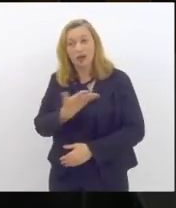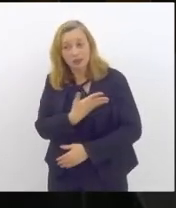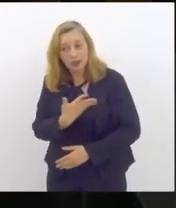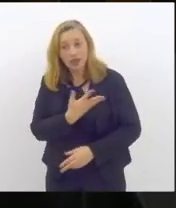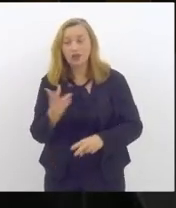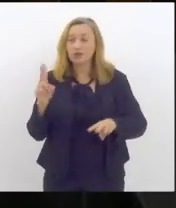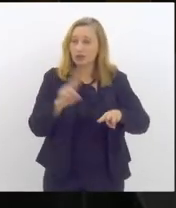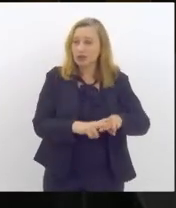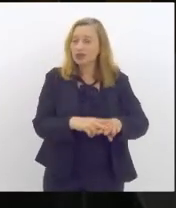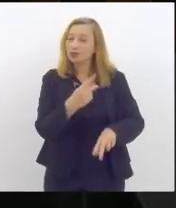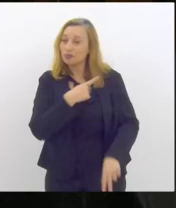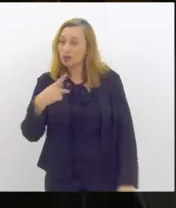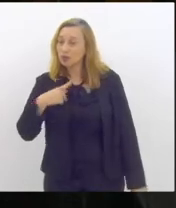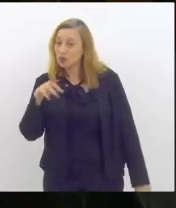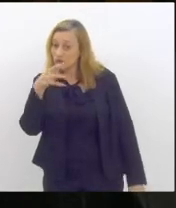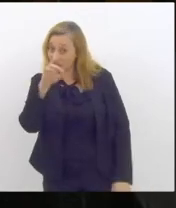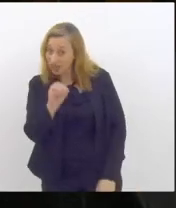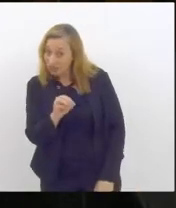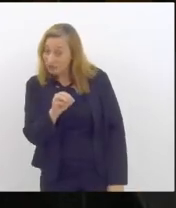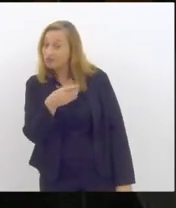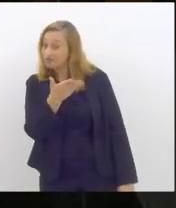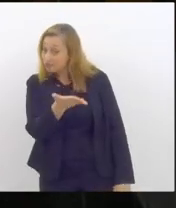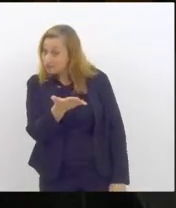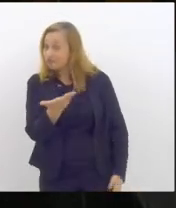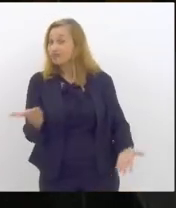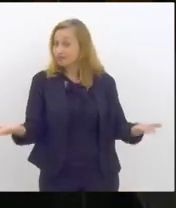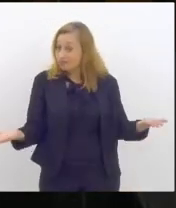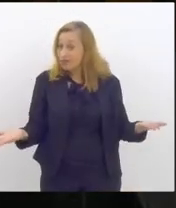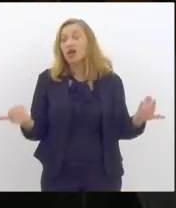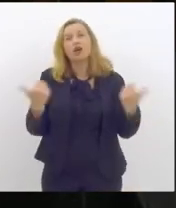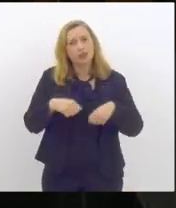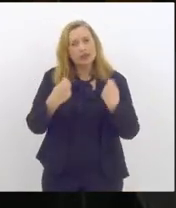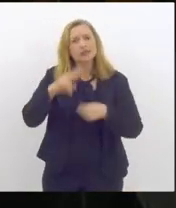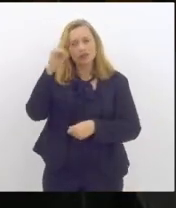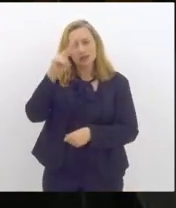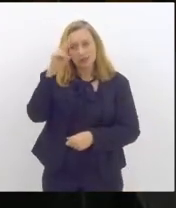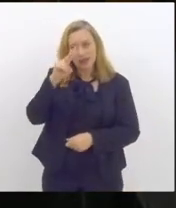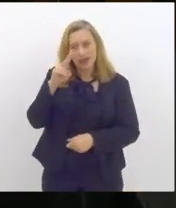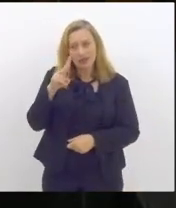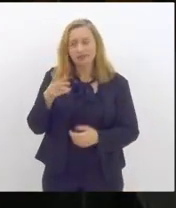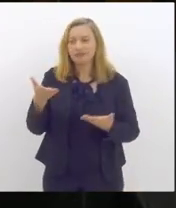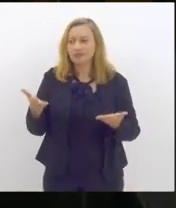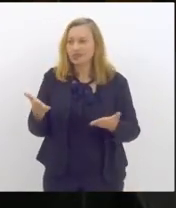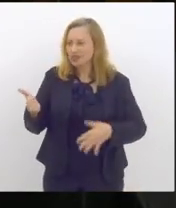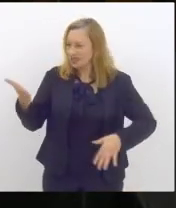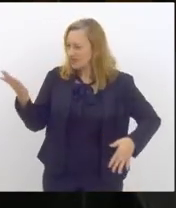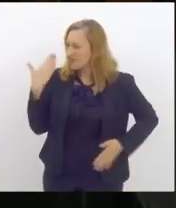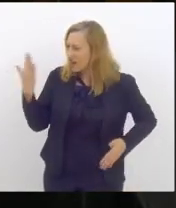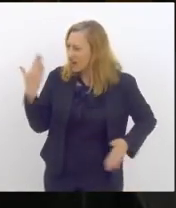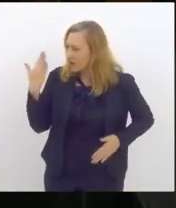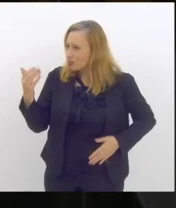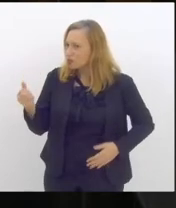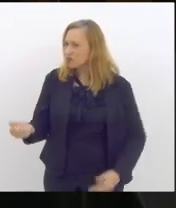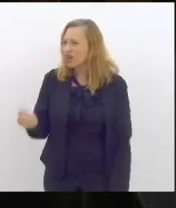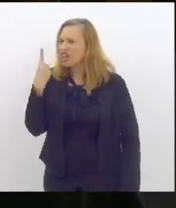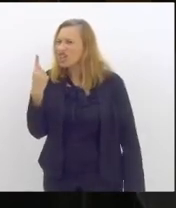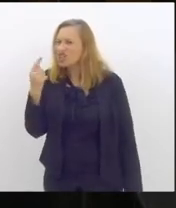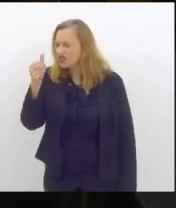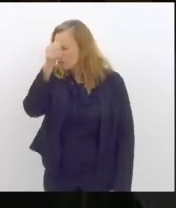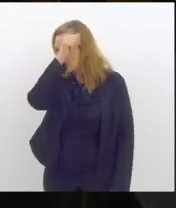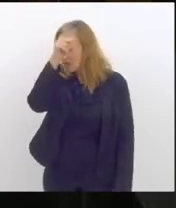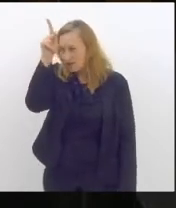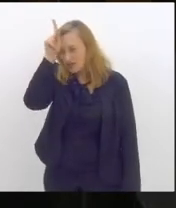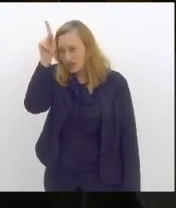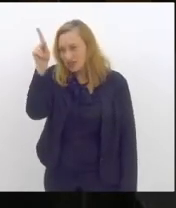do Pastor Renato do Pastor Renato eu preciso lembrar a esse vagabundo ex-prefeito